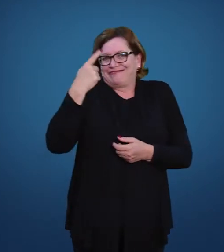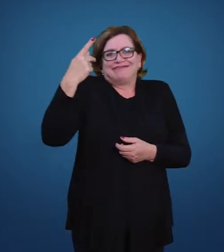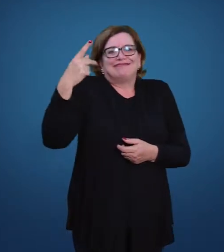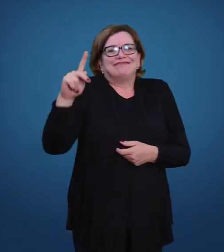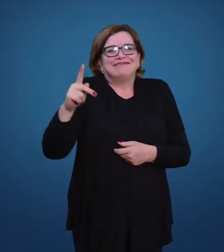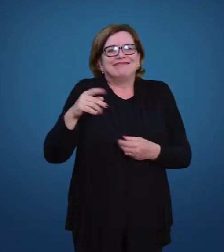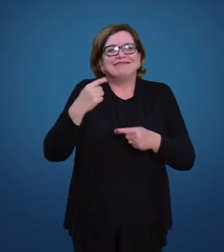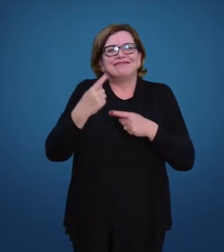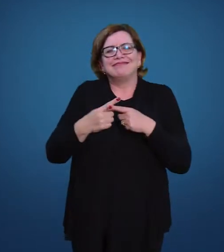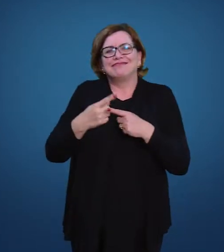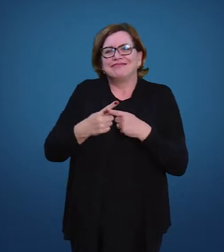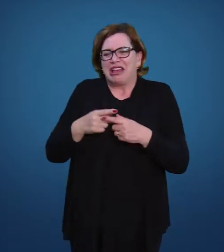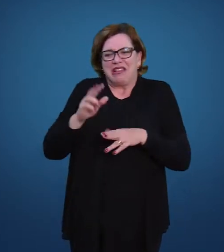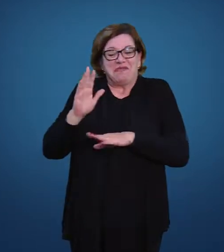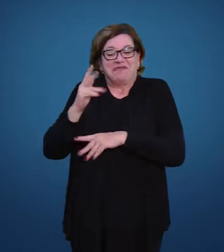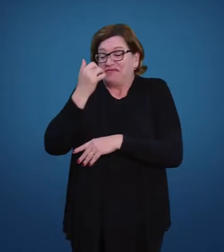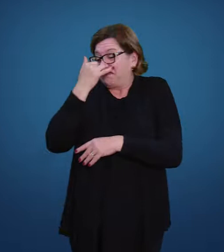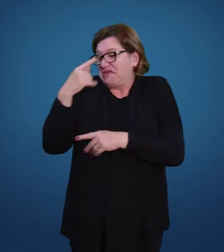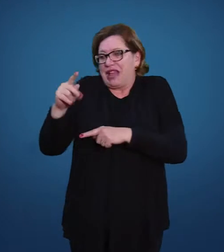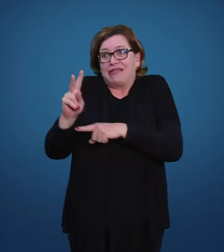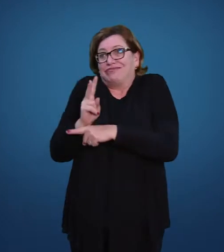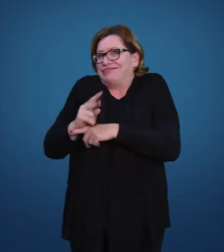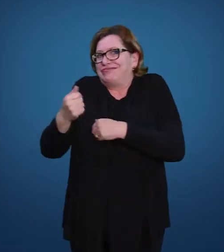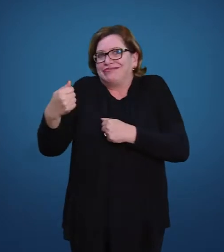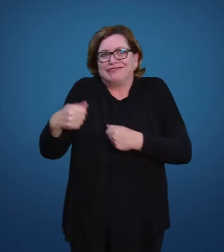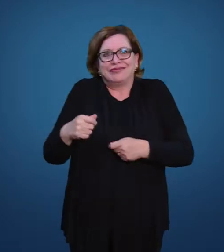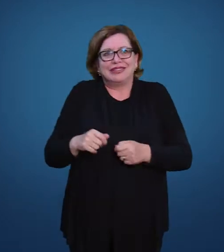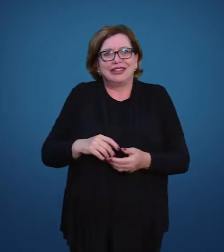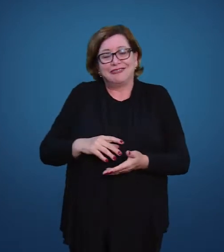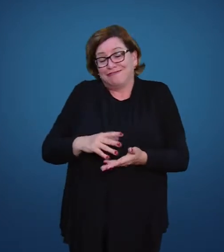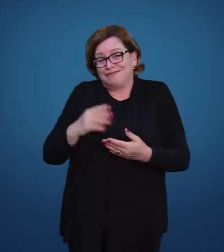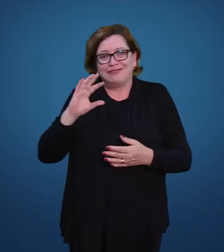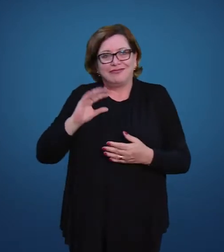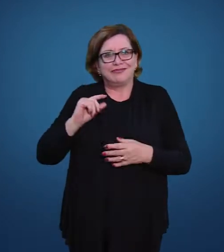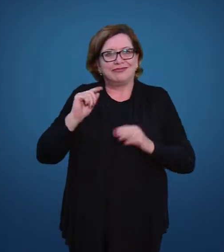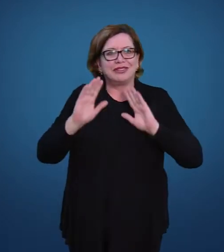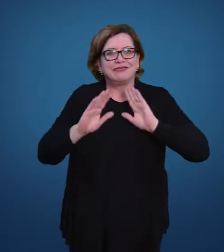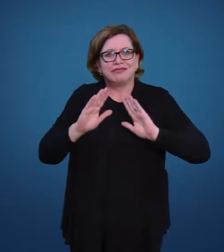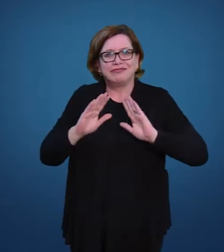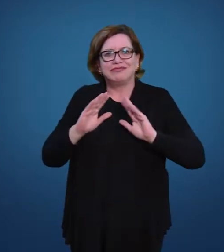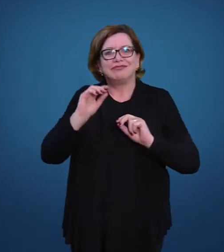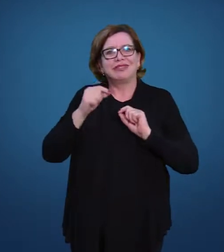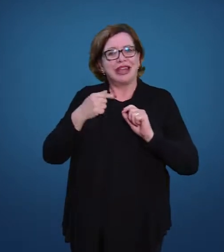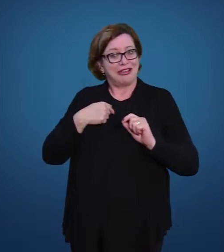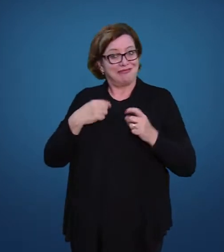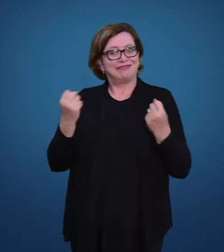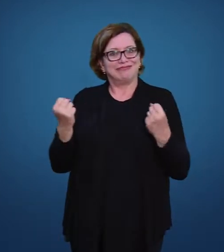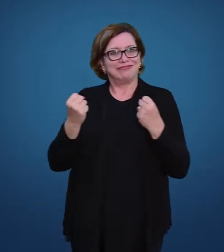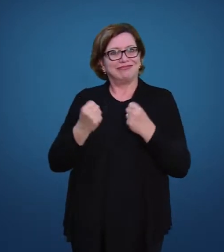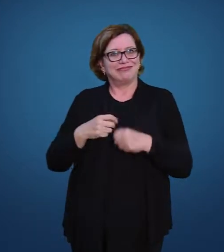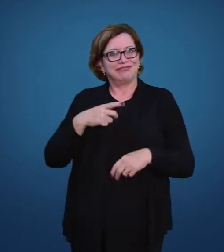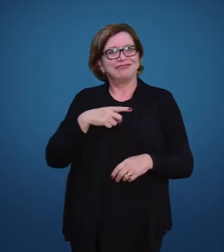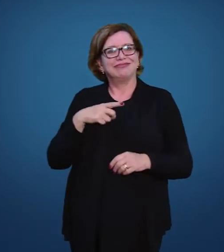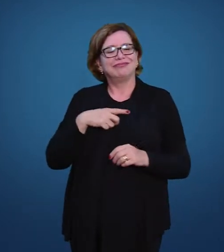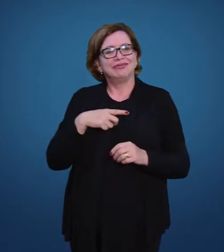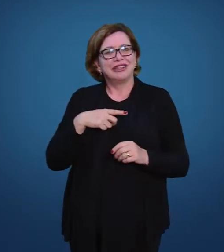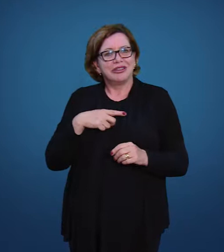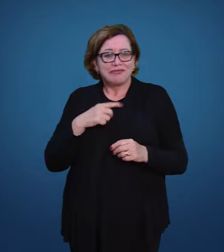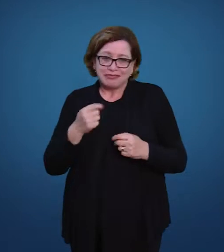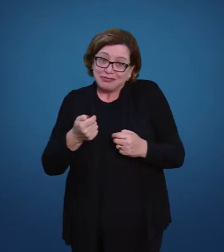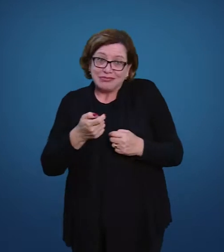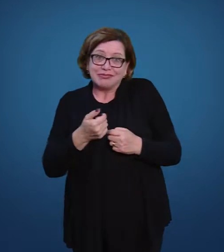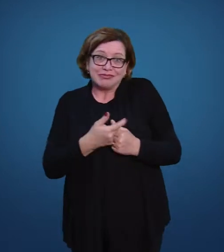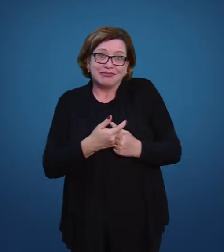dele, né, porque ele não cuidou, então eu leso ele nessa pequena... Quer dizer, a proporção do meu poder nesse momento é